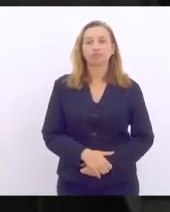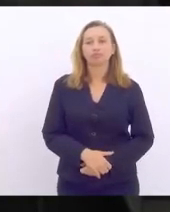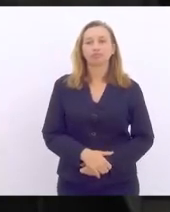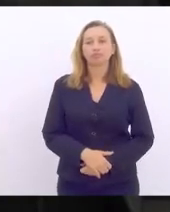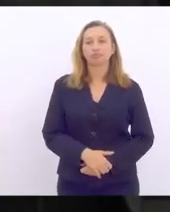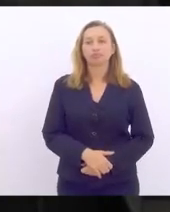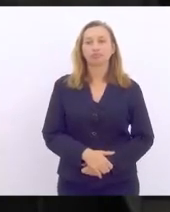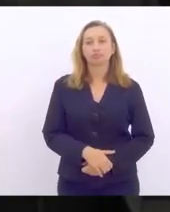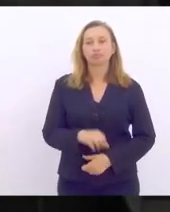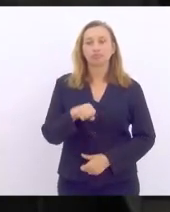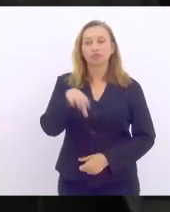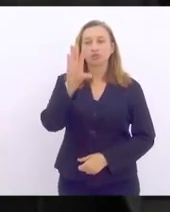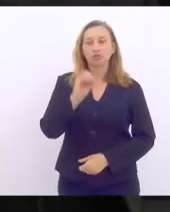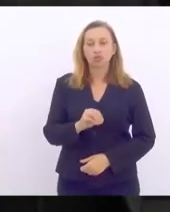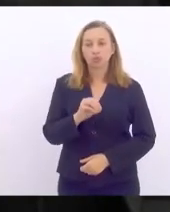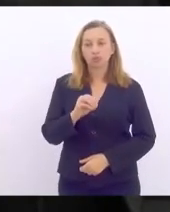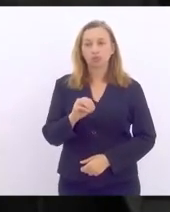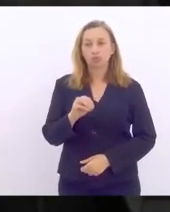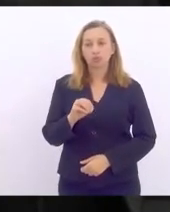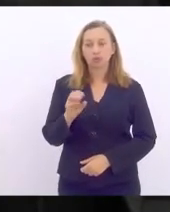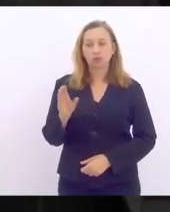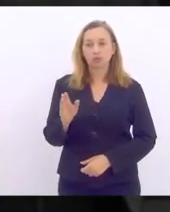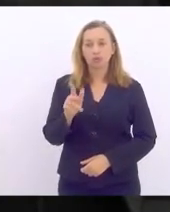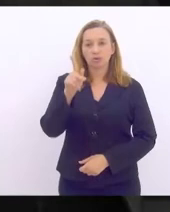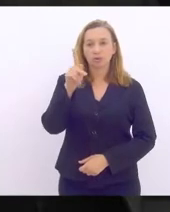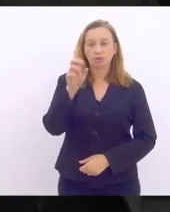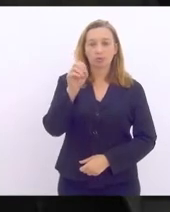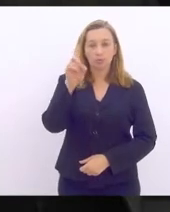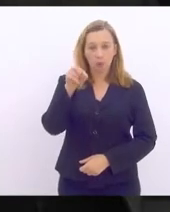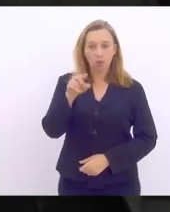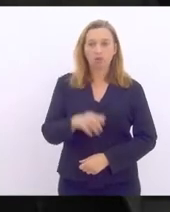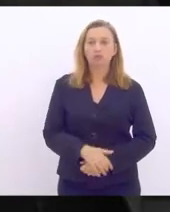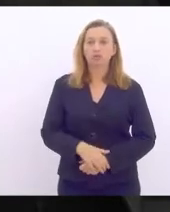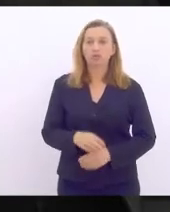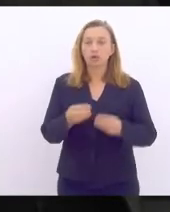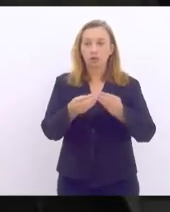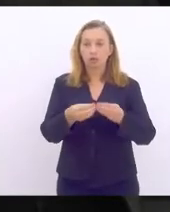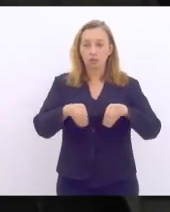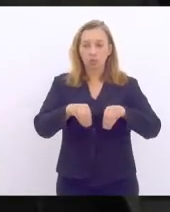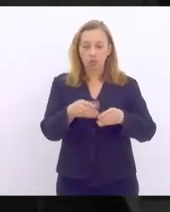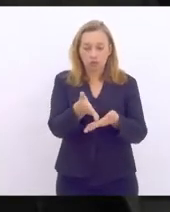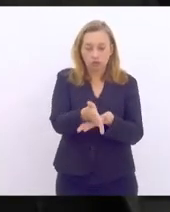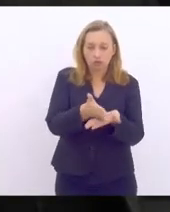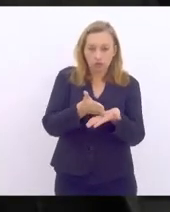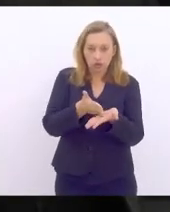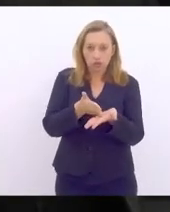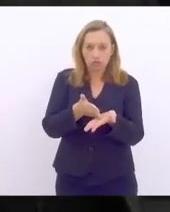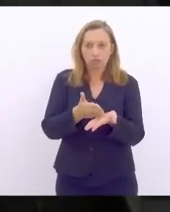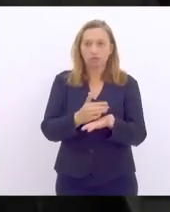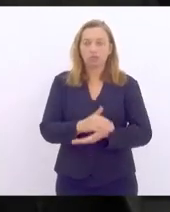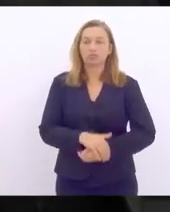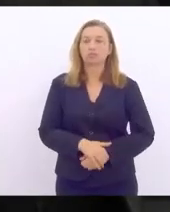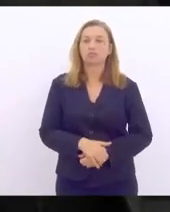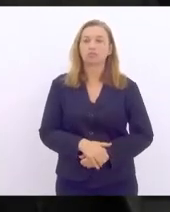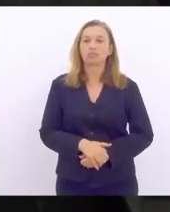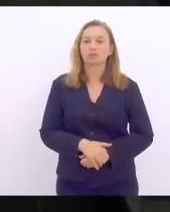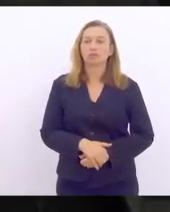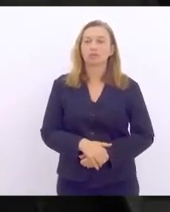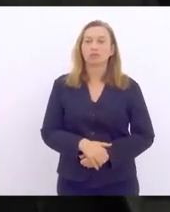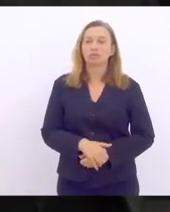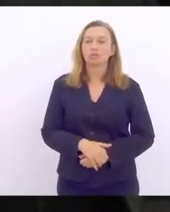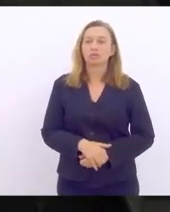suco em pó suco em pó ovo dividido ovo dividido